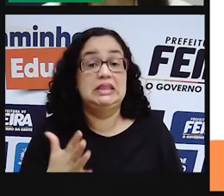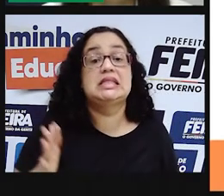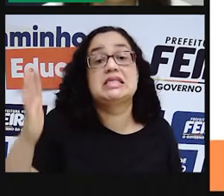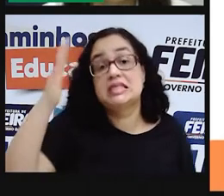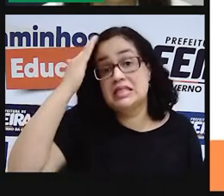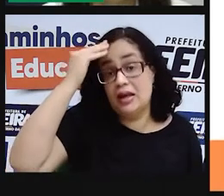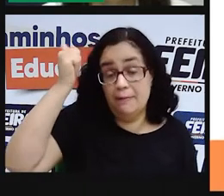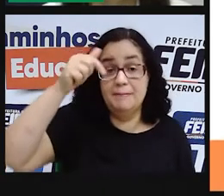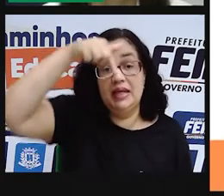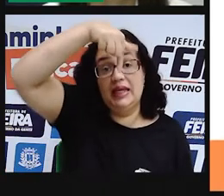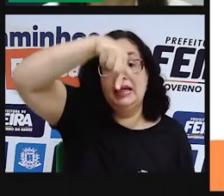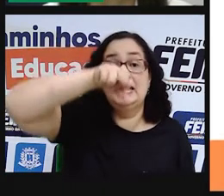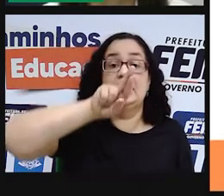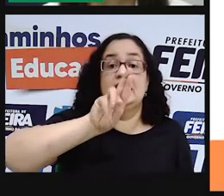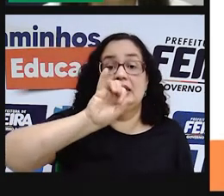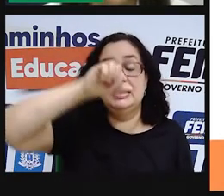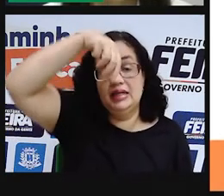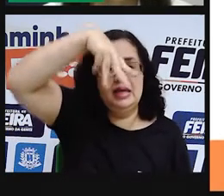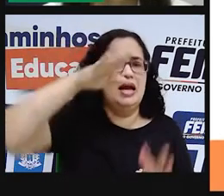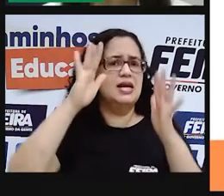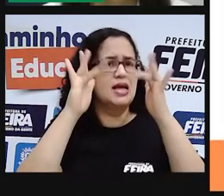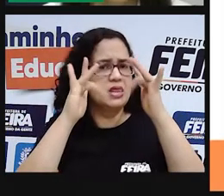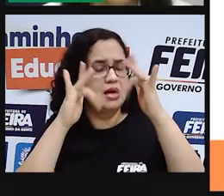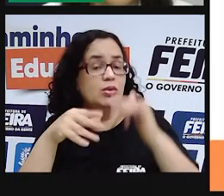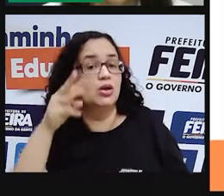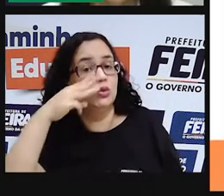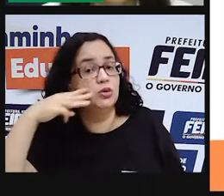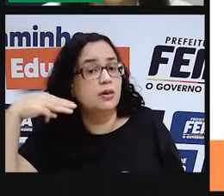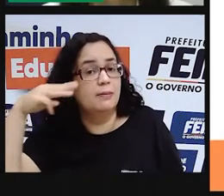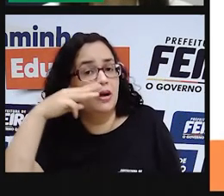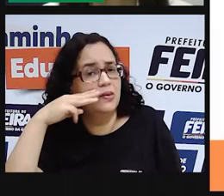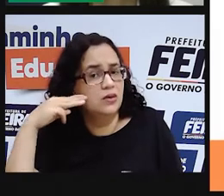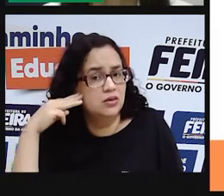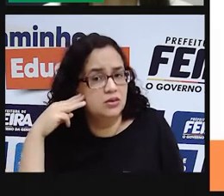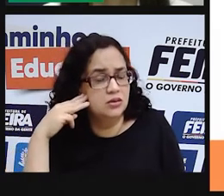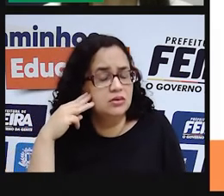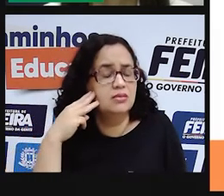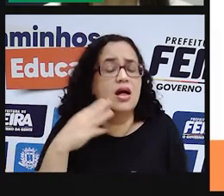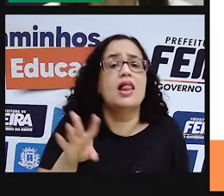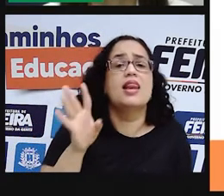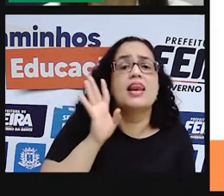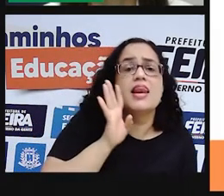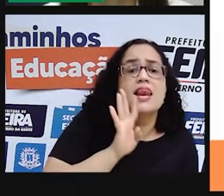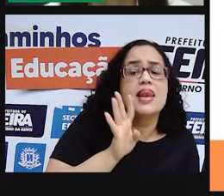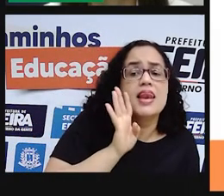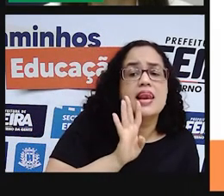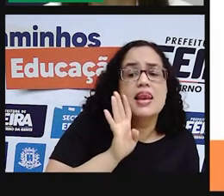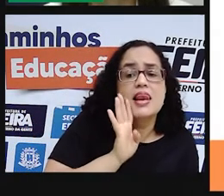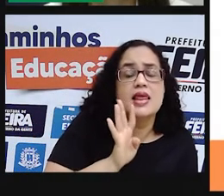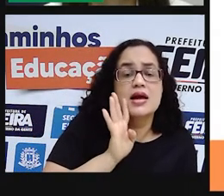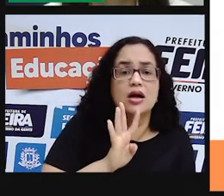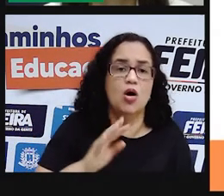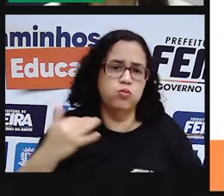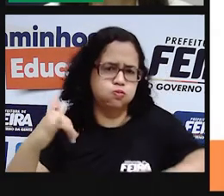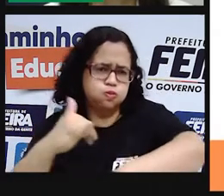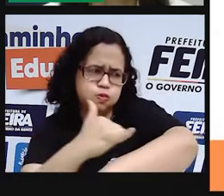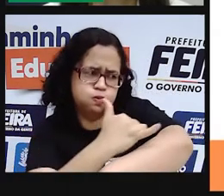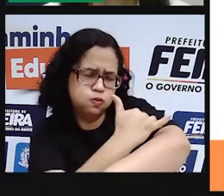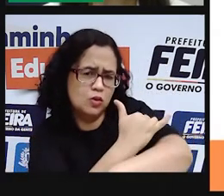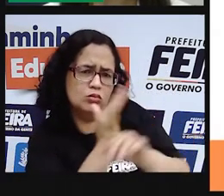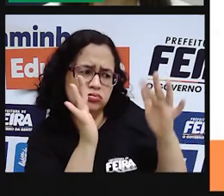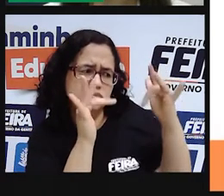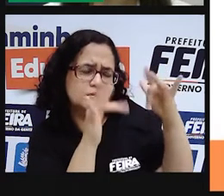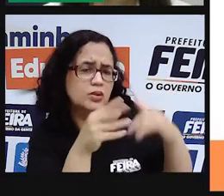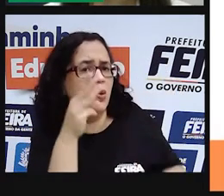que Kim era namorado de Magali. Achei realmente interessante deixarem um gordinho namorando com